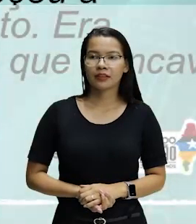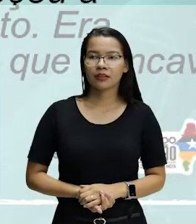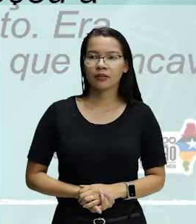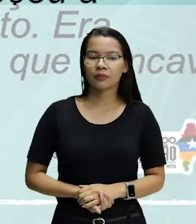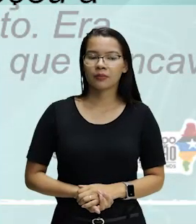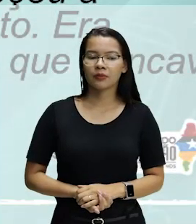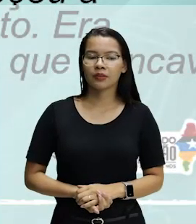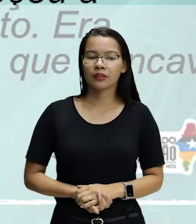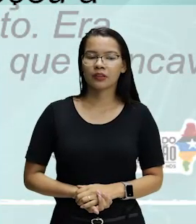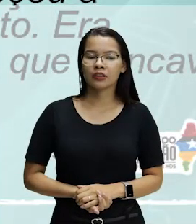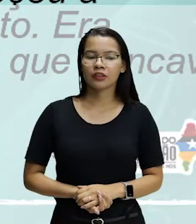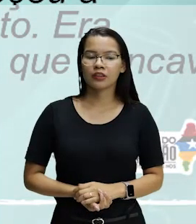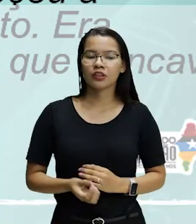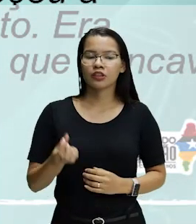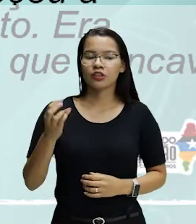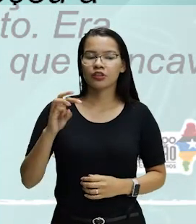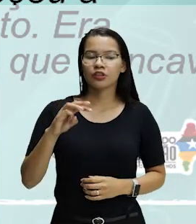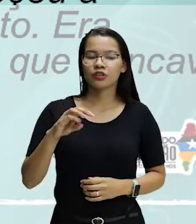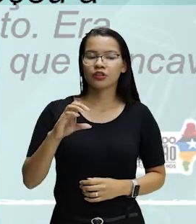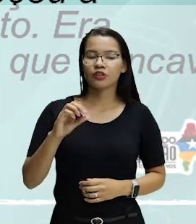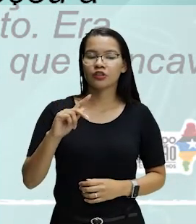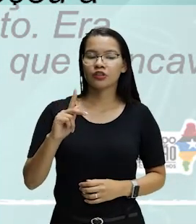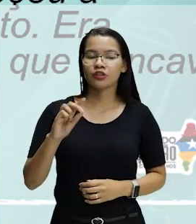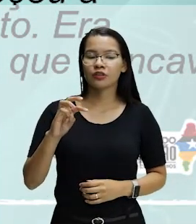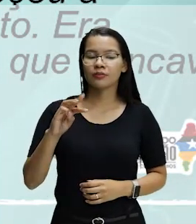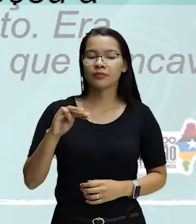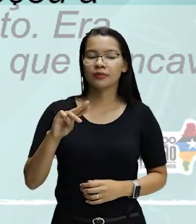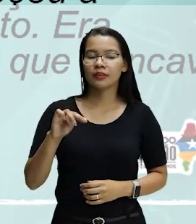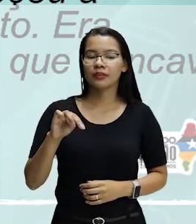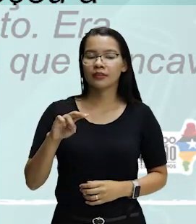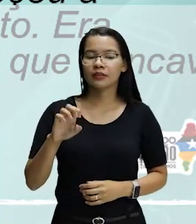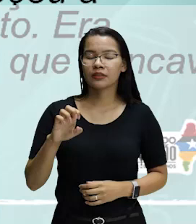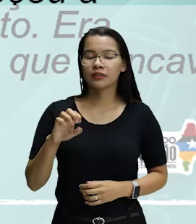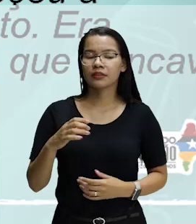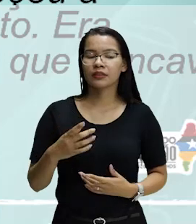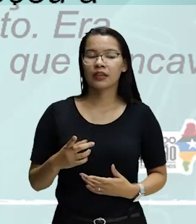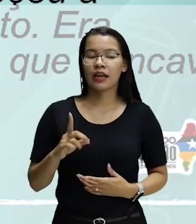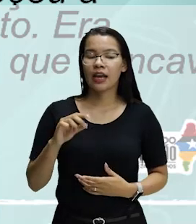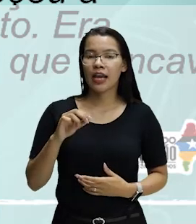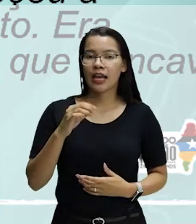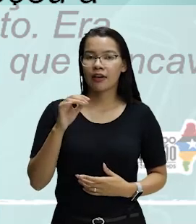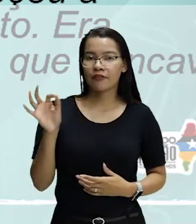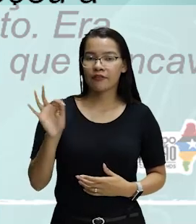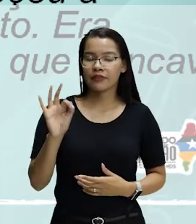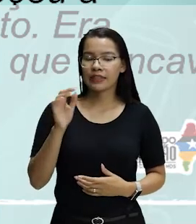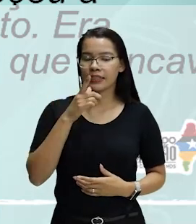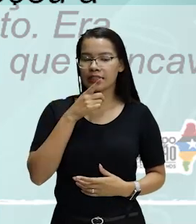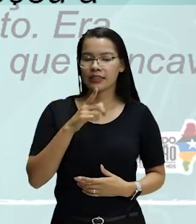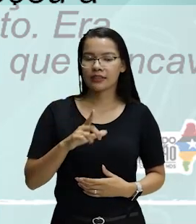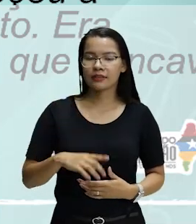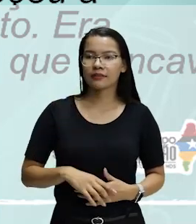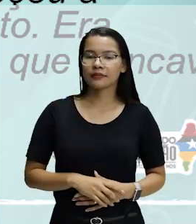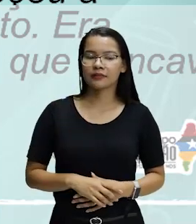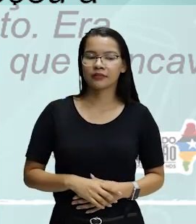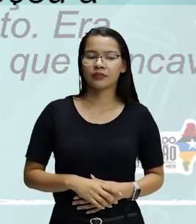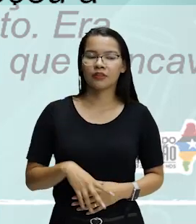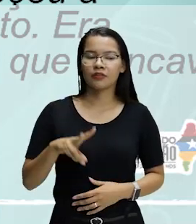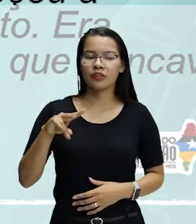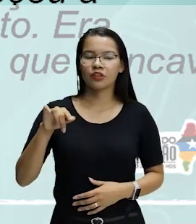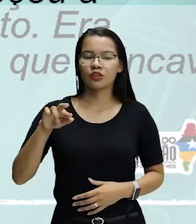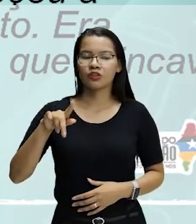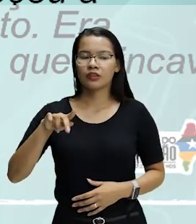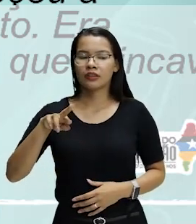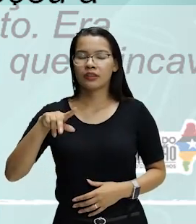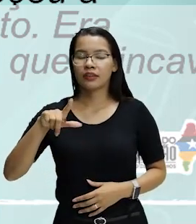Próximo capítulo, Ximene, Quieto disse, aqui é francês, gente, Rodrigue Quieto Cru. Virgília visita o